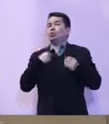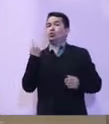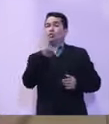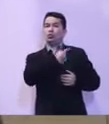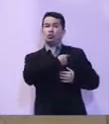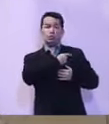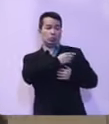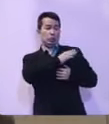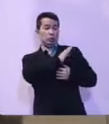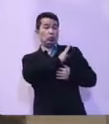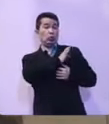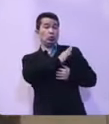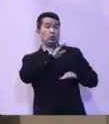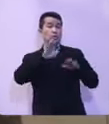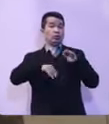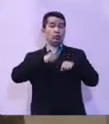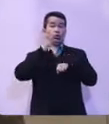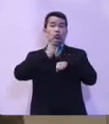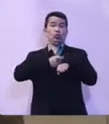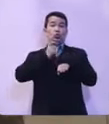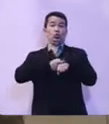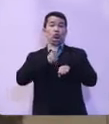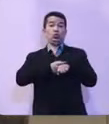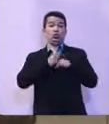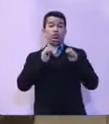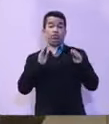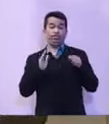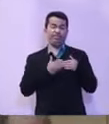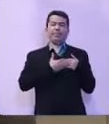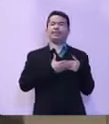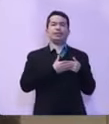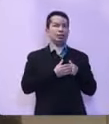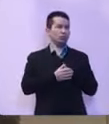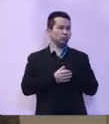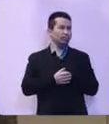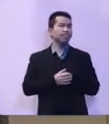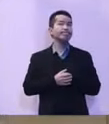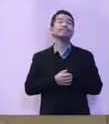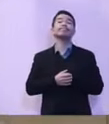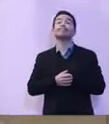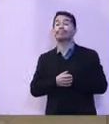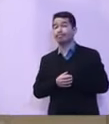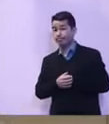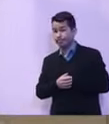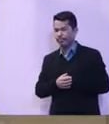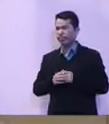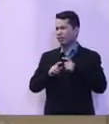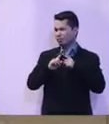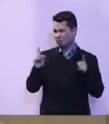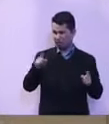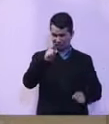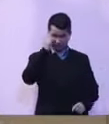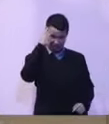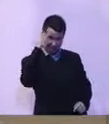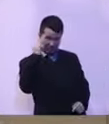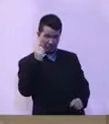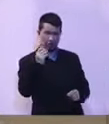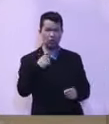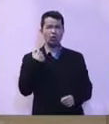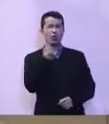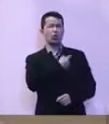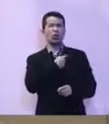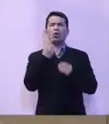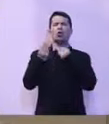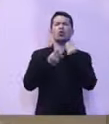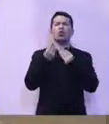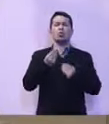a uma rendição total. E sabe como é que funciona o coração duro? Quando a gente se acha